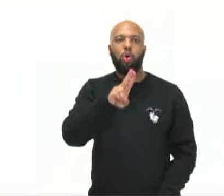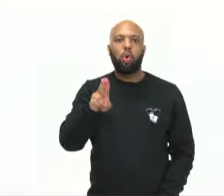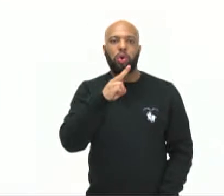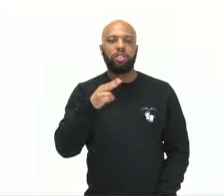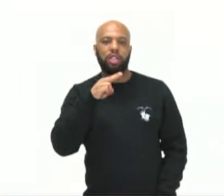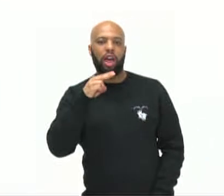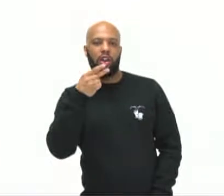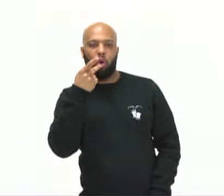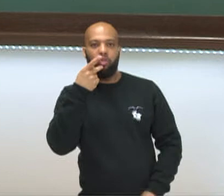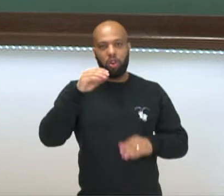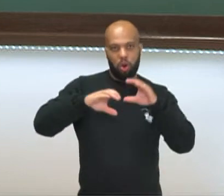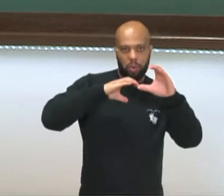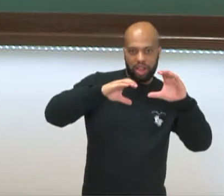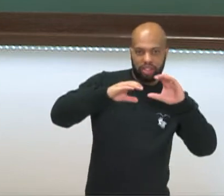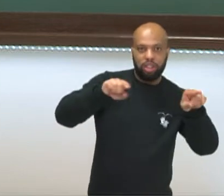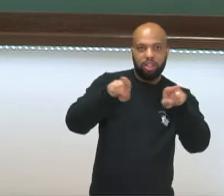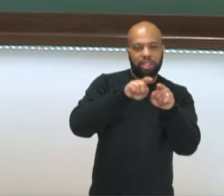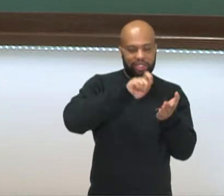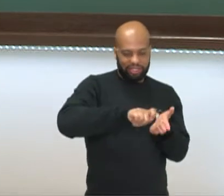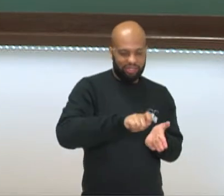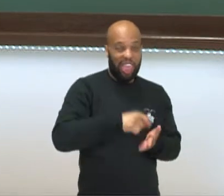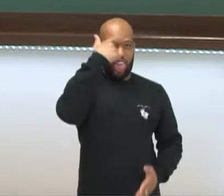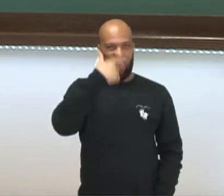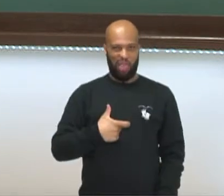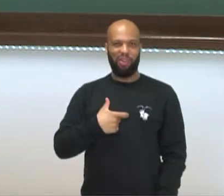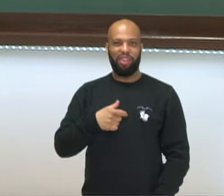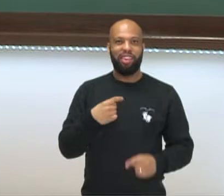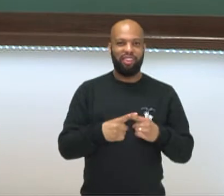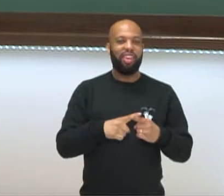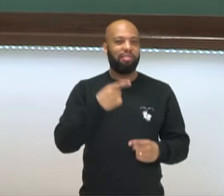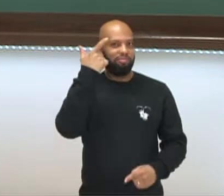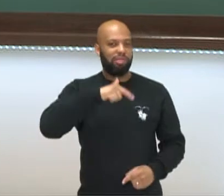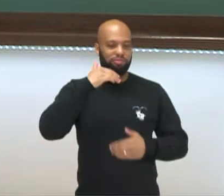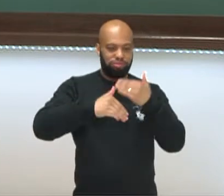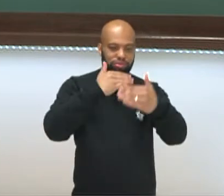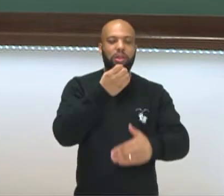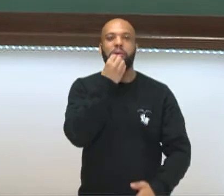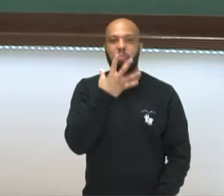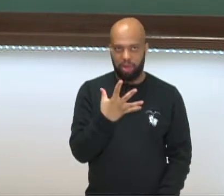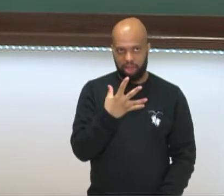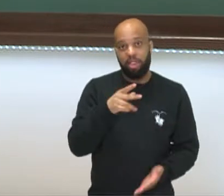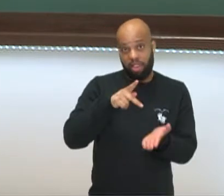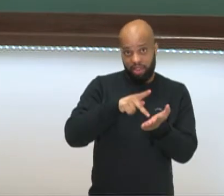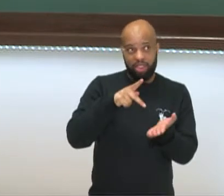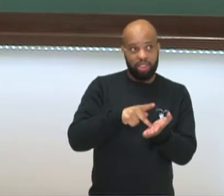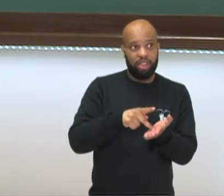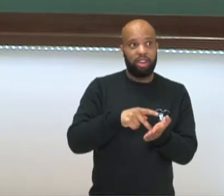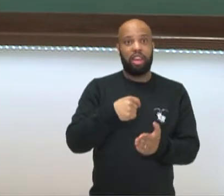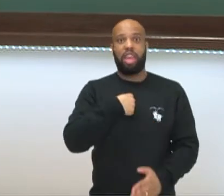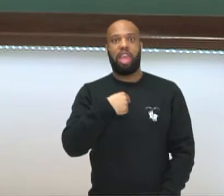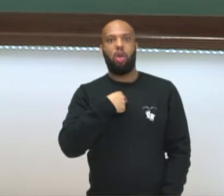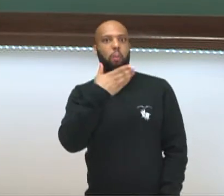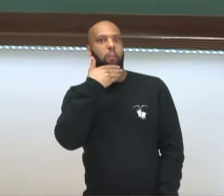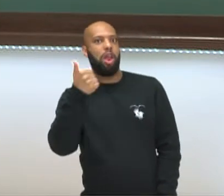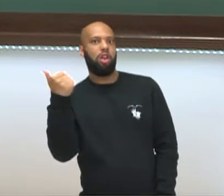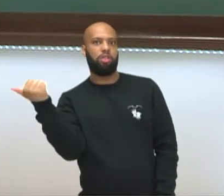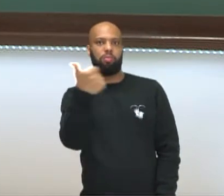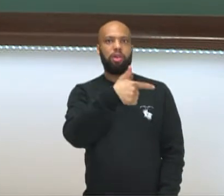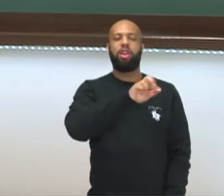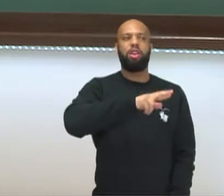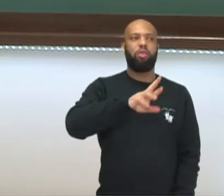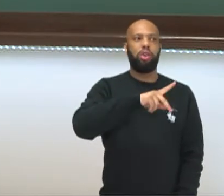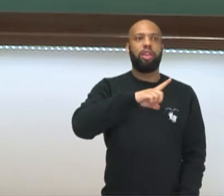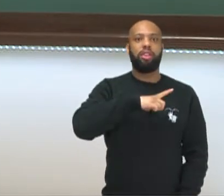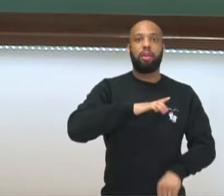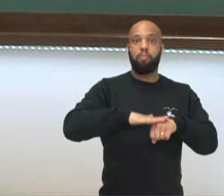os objetivos. Essa sou eu. Então, eu tenho aí bem desenvolvida essa questão. Obviamente que eu não sou a melhor do mundo, eu tenho